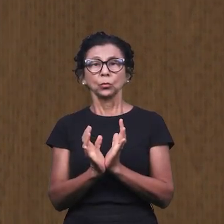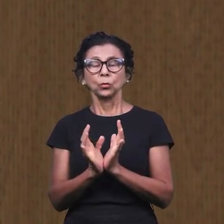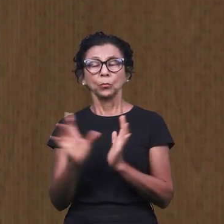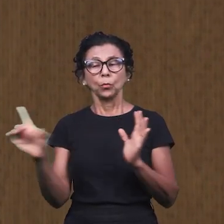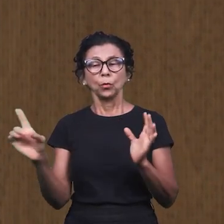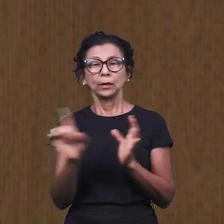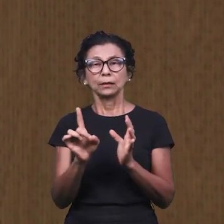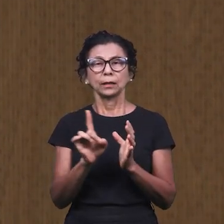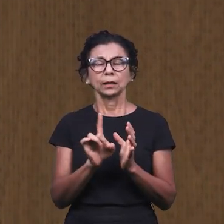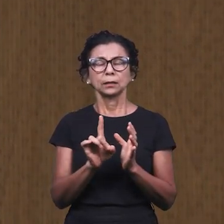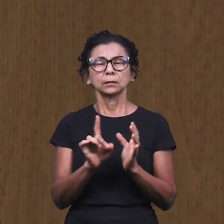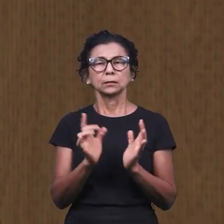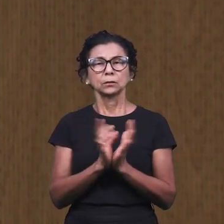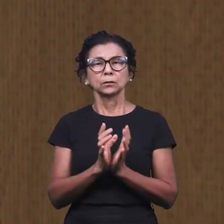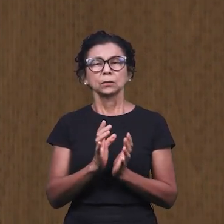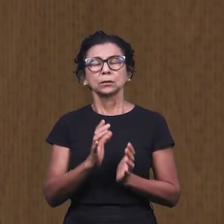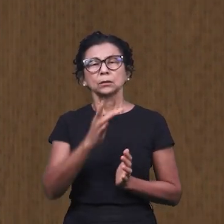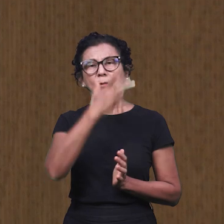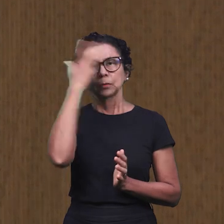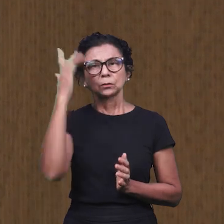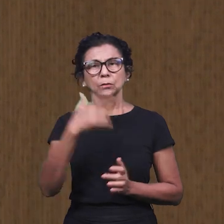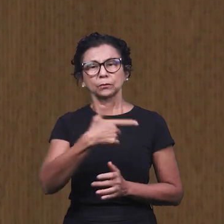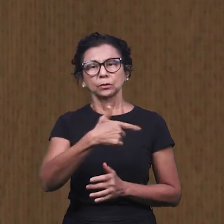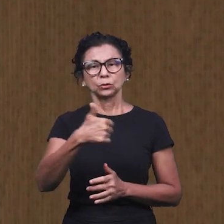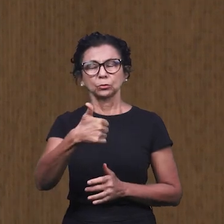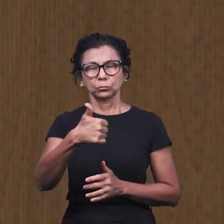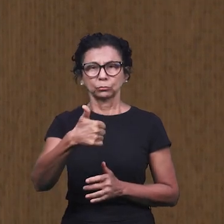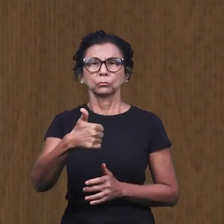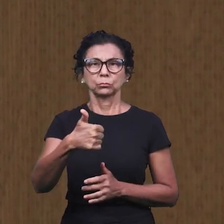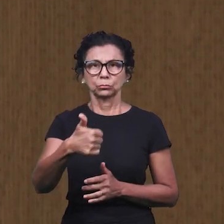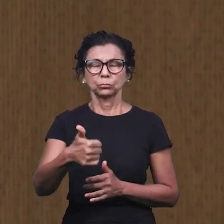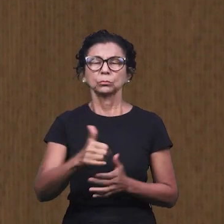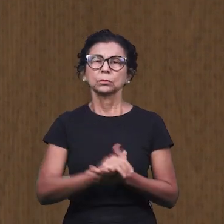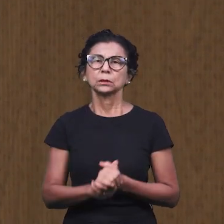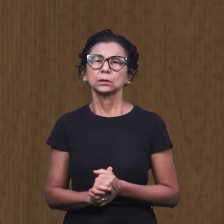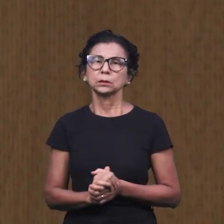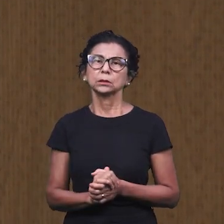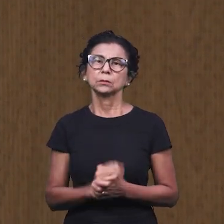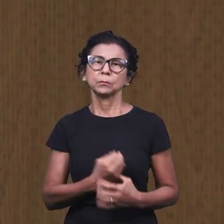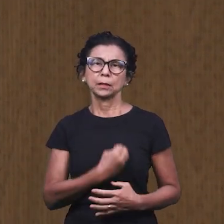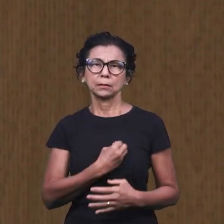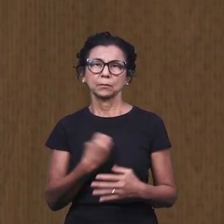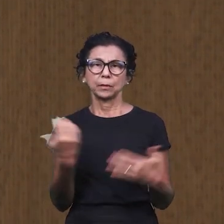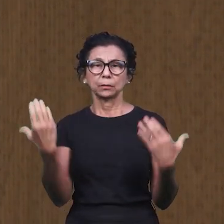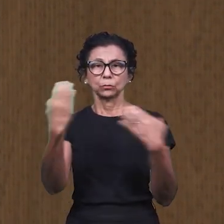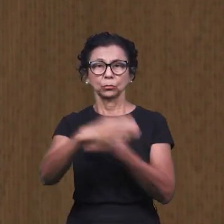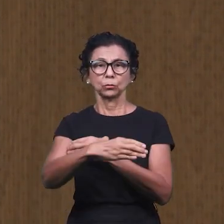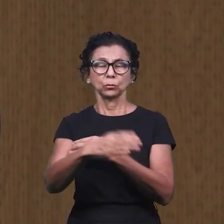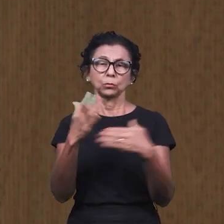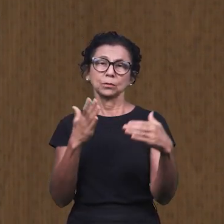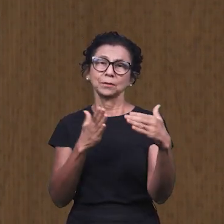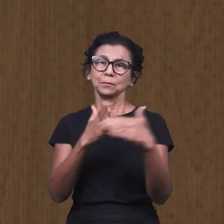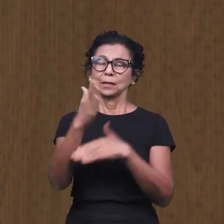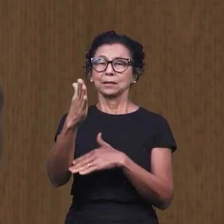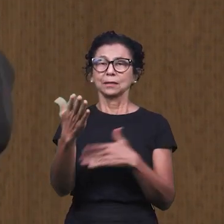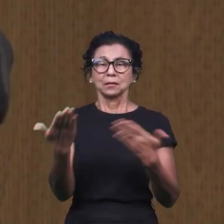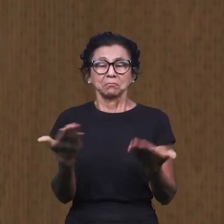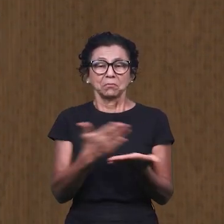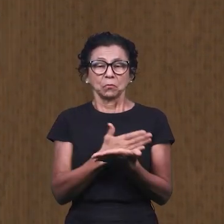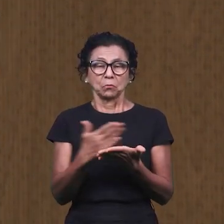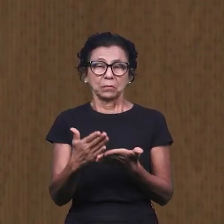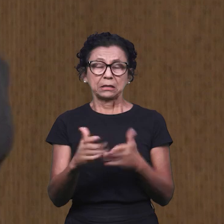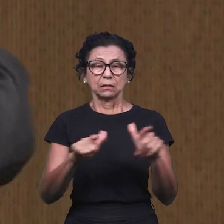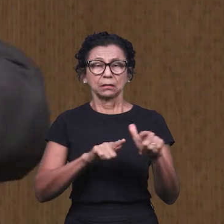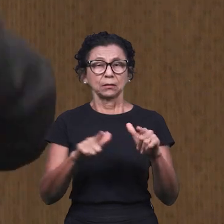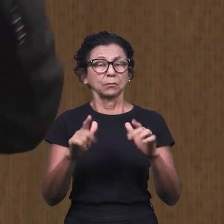dar manutenção nos equipamentos. Isso então é da área técnica, né? E a área operacional é aquilo que executa, que